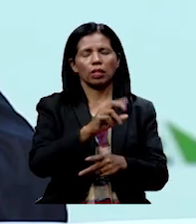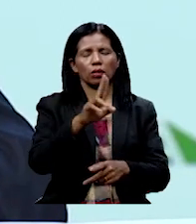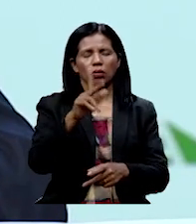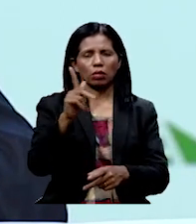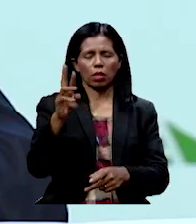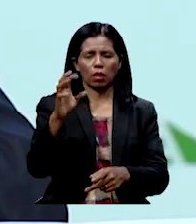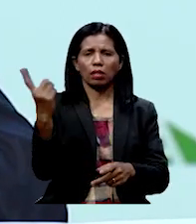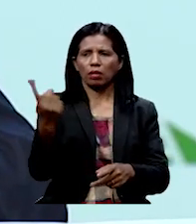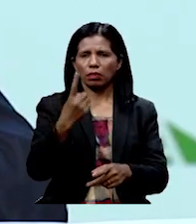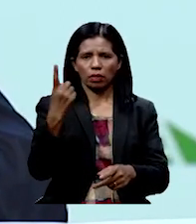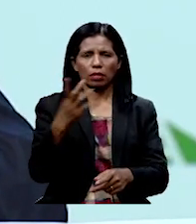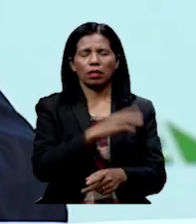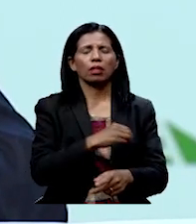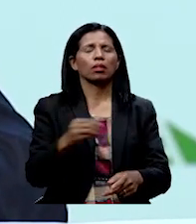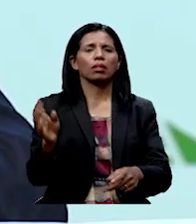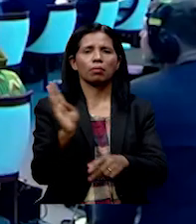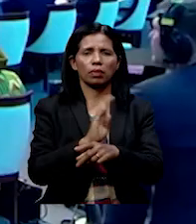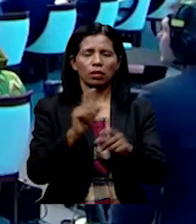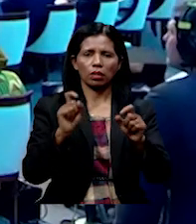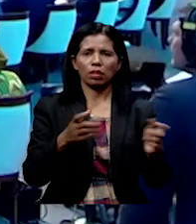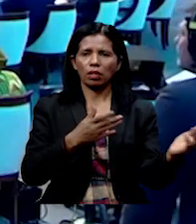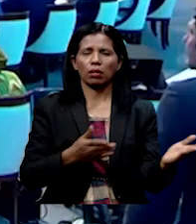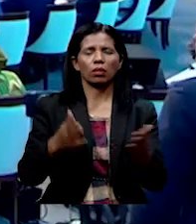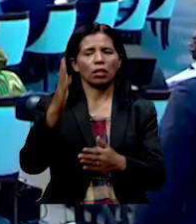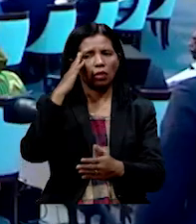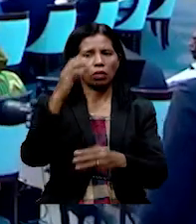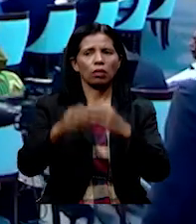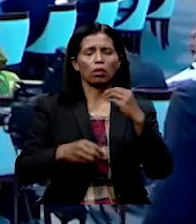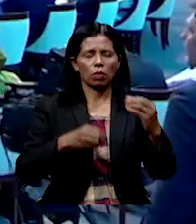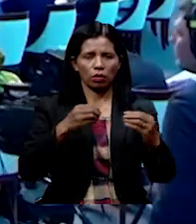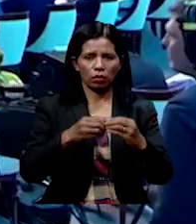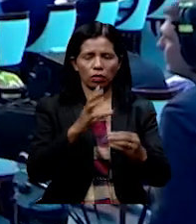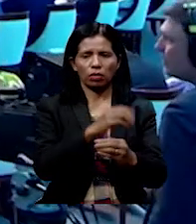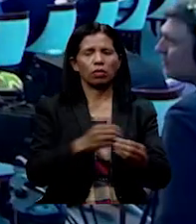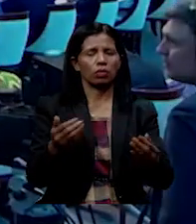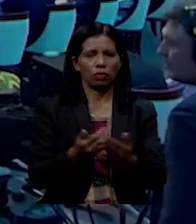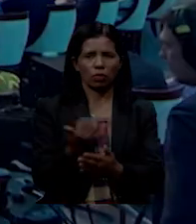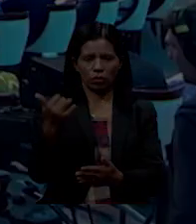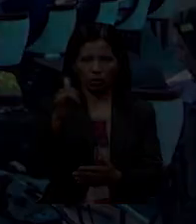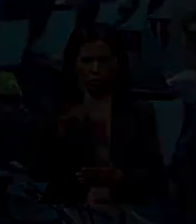bebê e cona, qualquer negociação tem que lori Hanoi com a realidade funcionar.